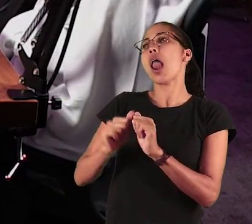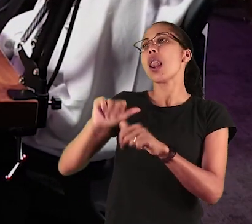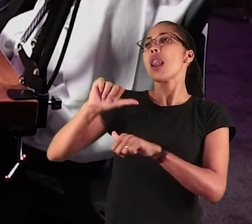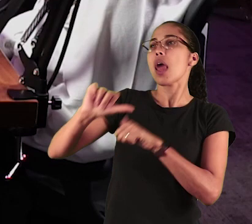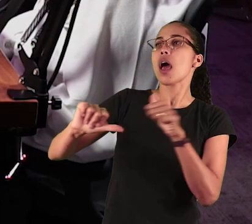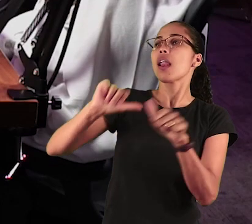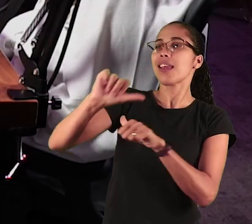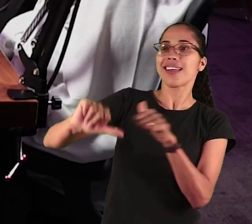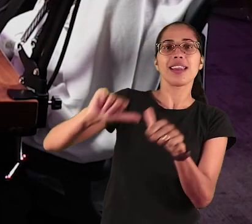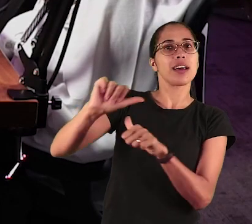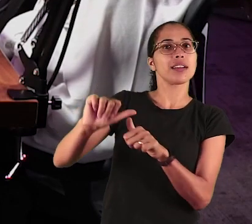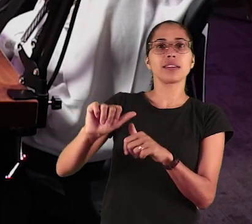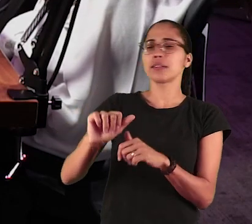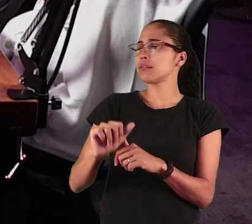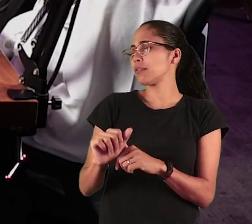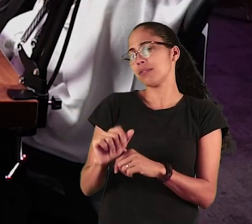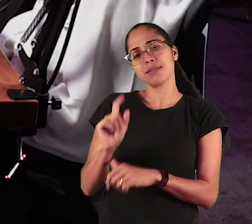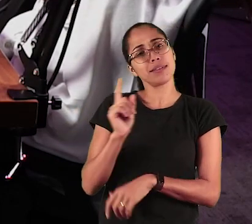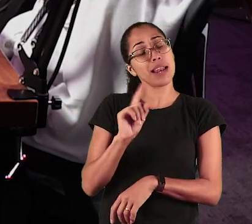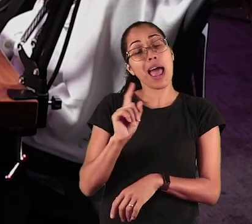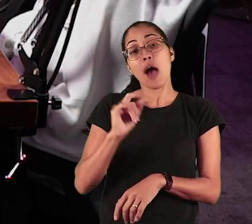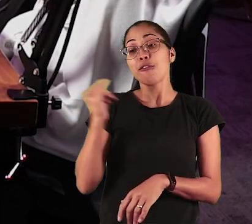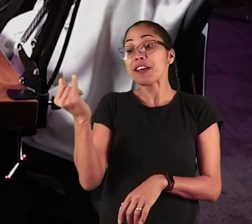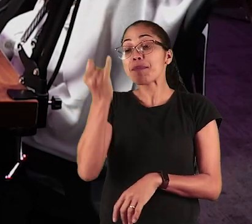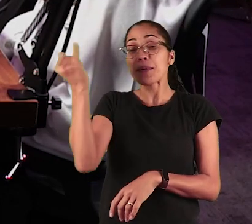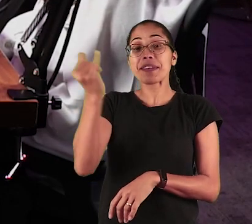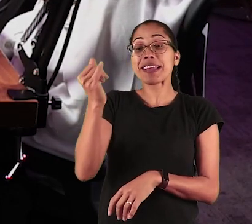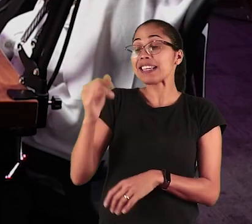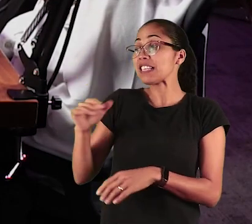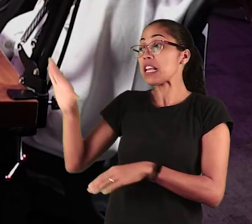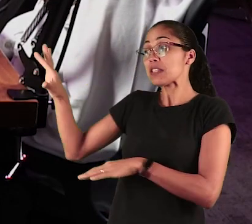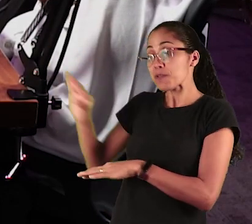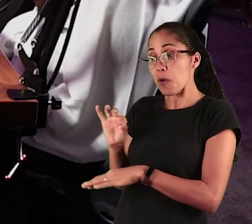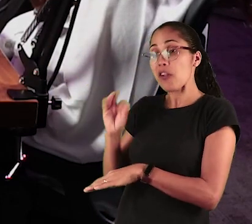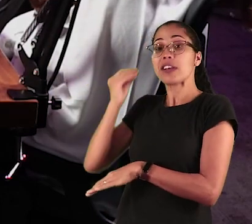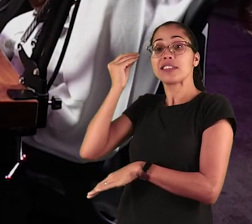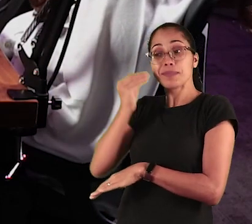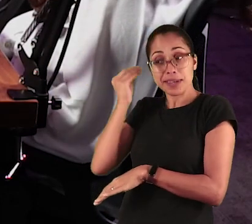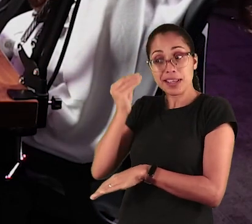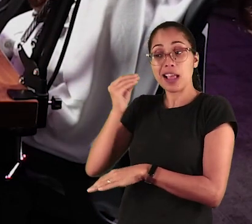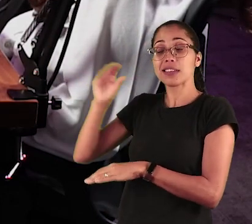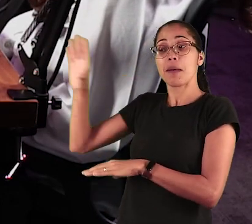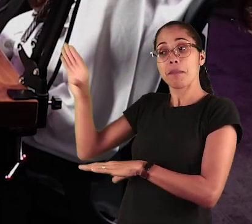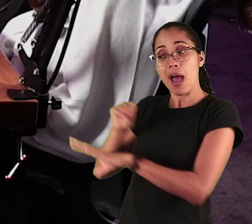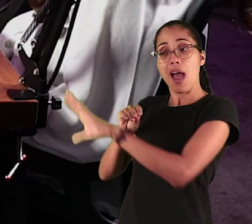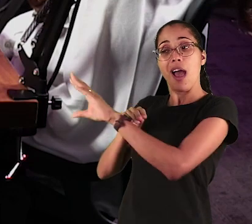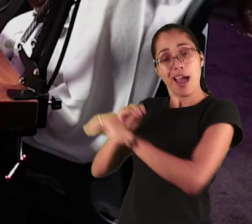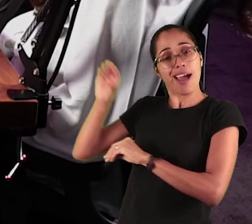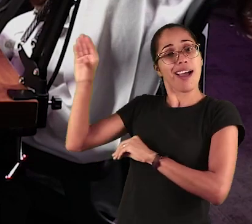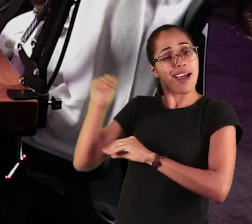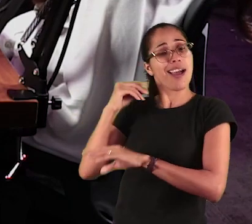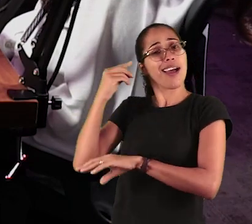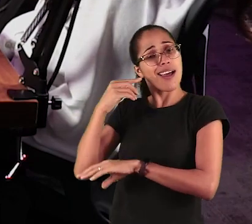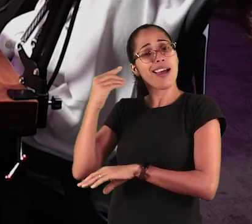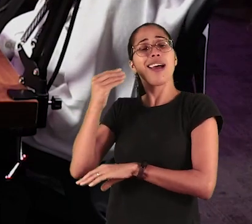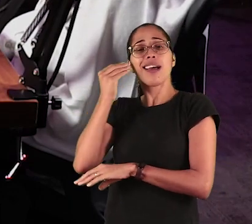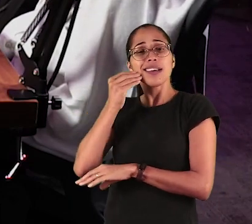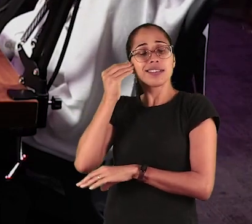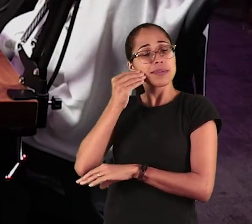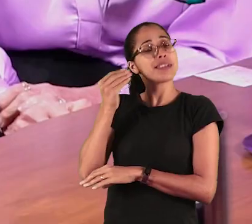parece que você tá querendo racionalizar mas não foram Skills que se foram pegando e que numa nova experiência fizeram um Blend muito legal assim